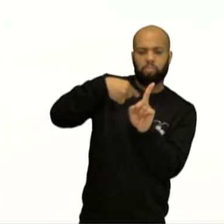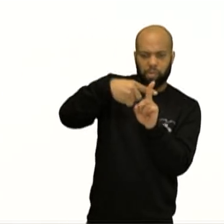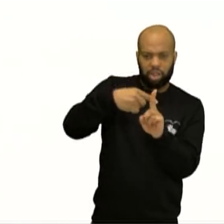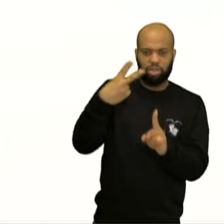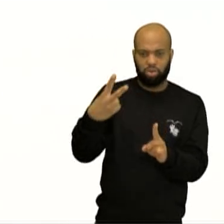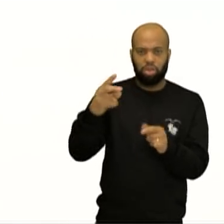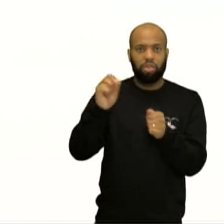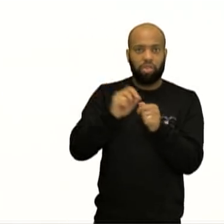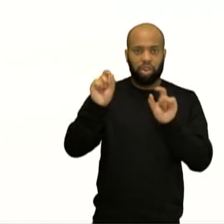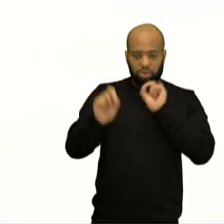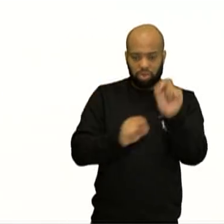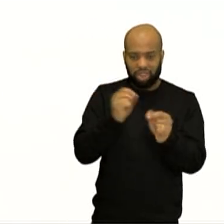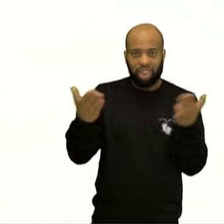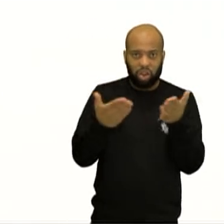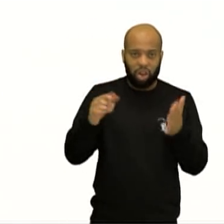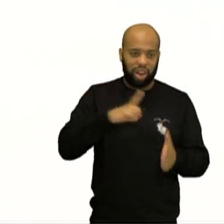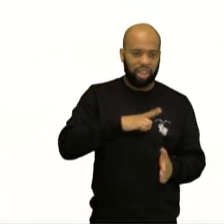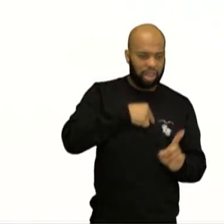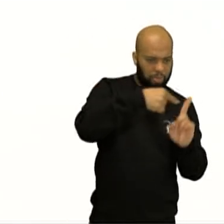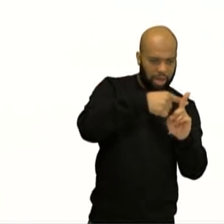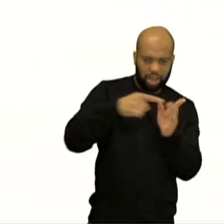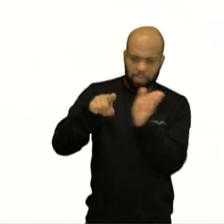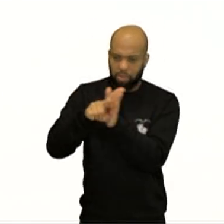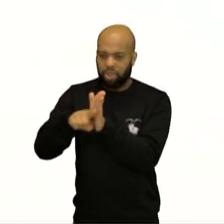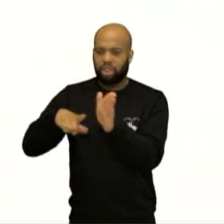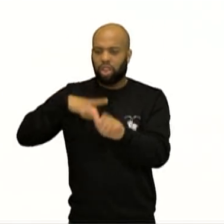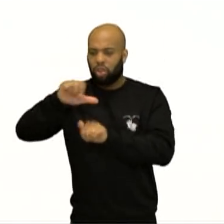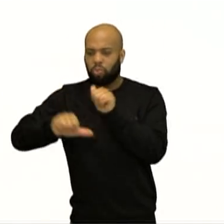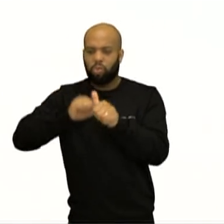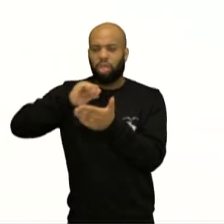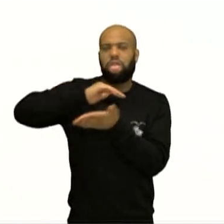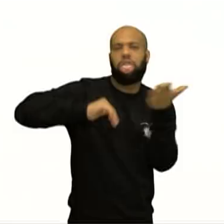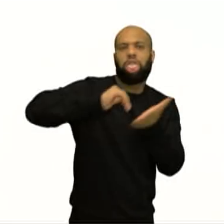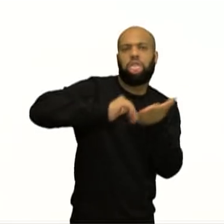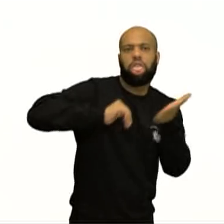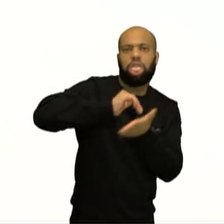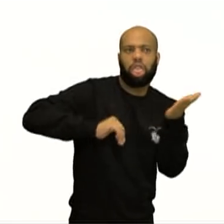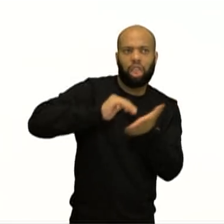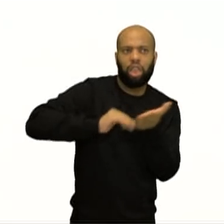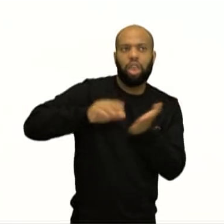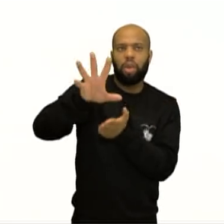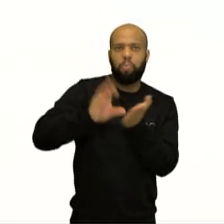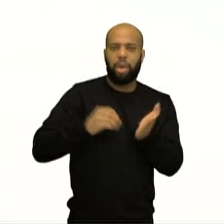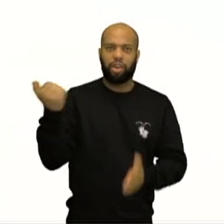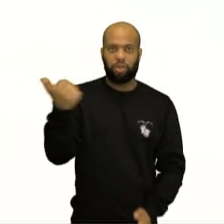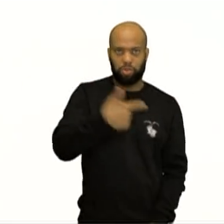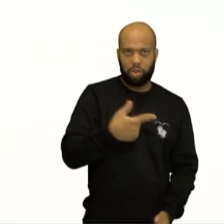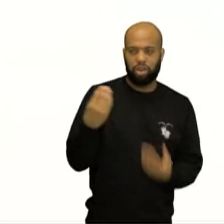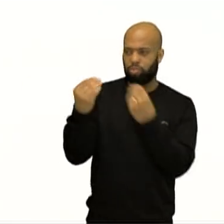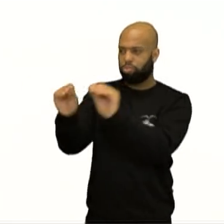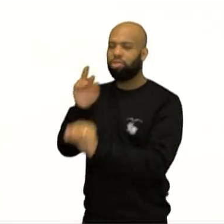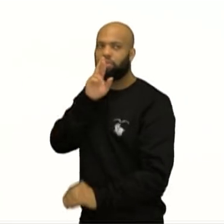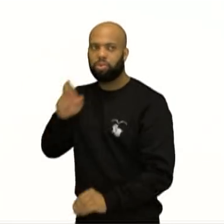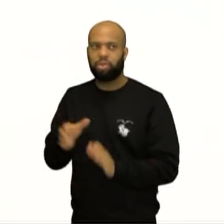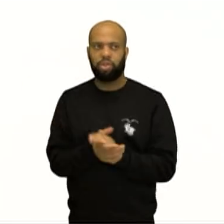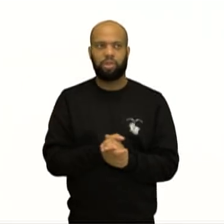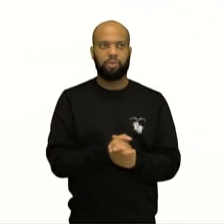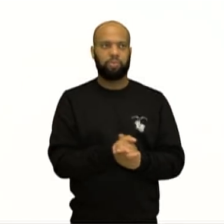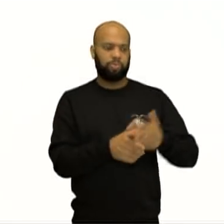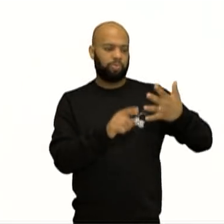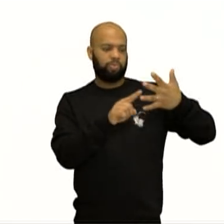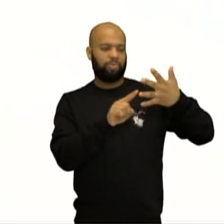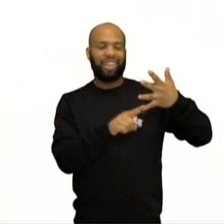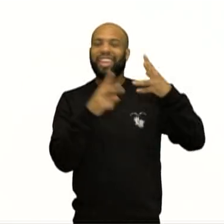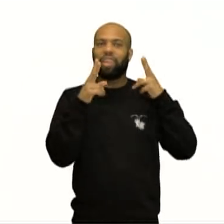diferentes, você diminui e pega o sinal do maior para pôr na resposta. Letra D e letra E, raciocínio